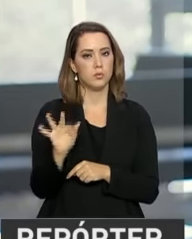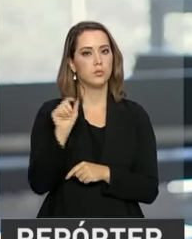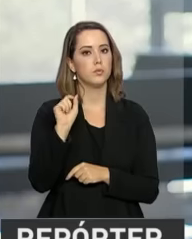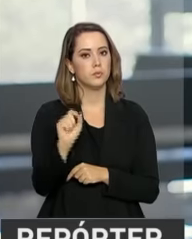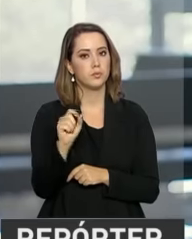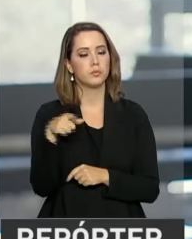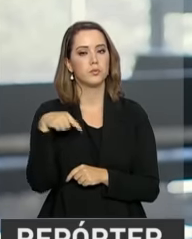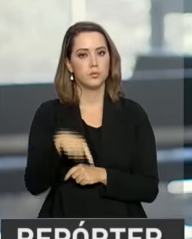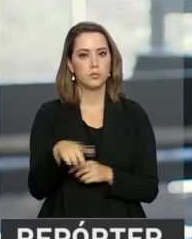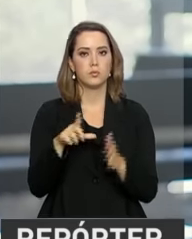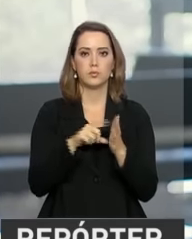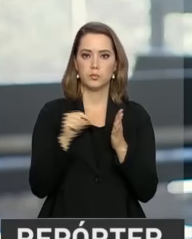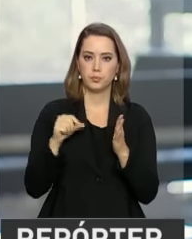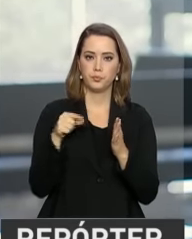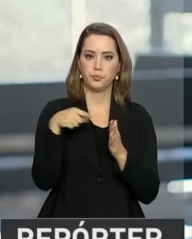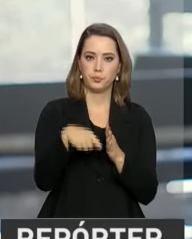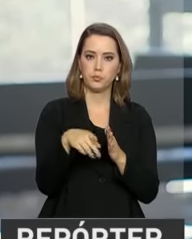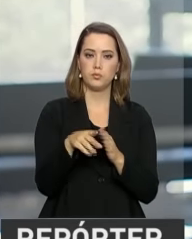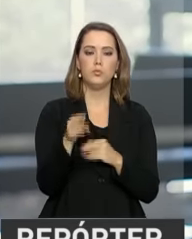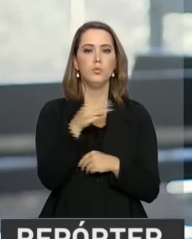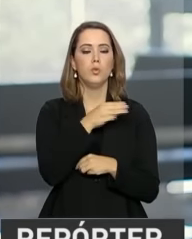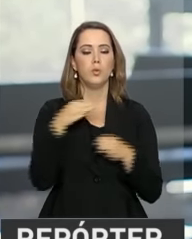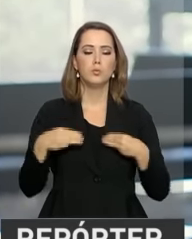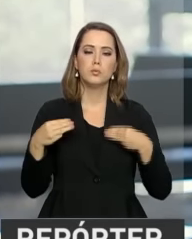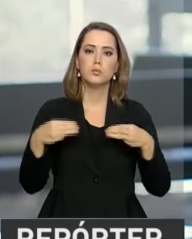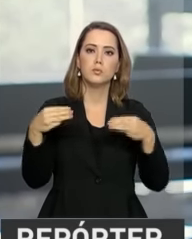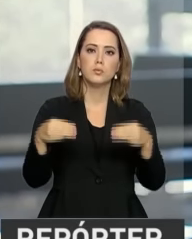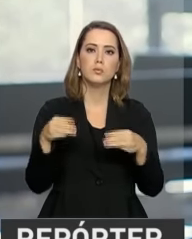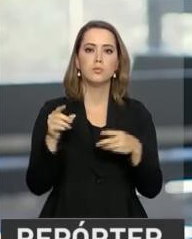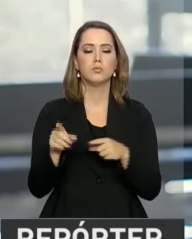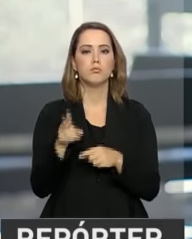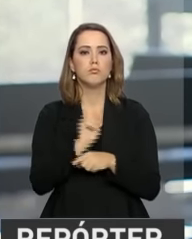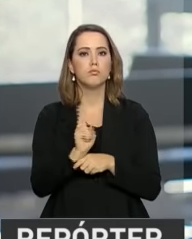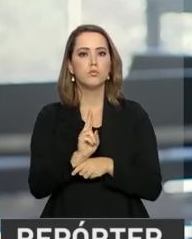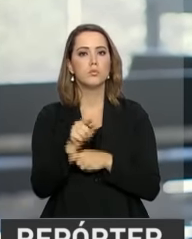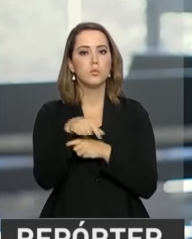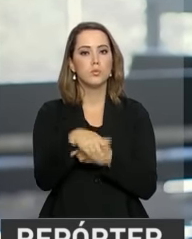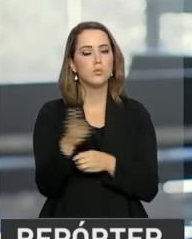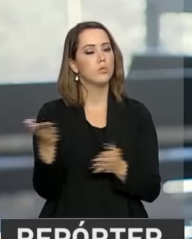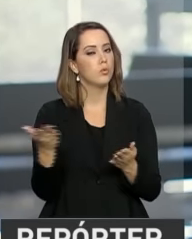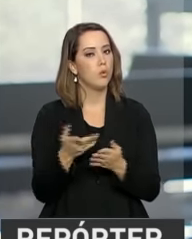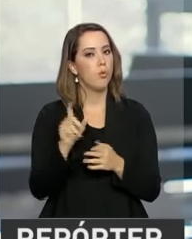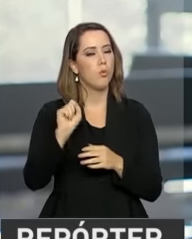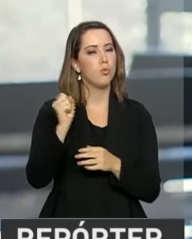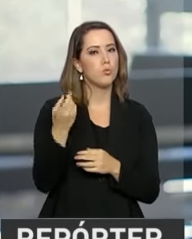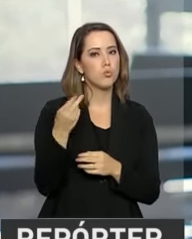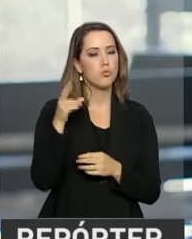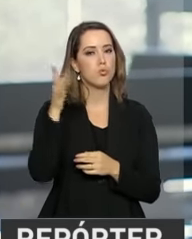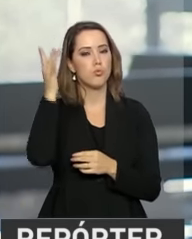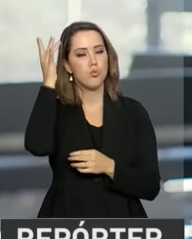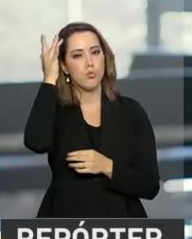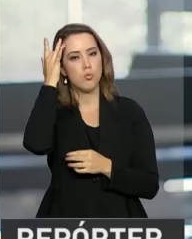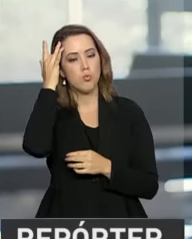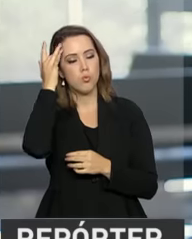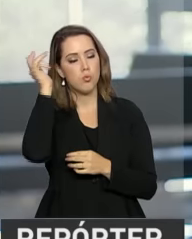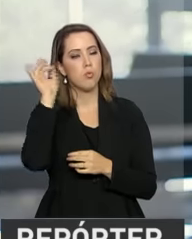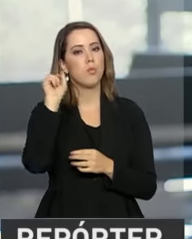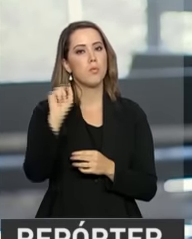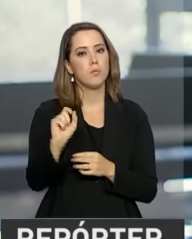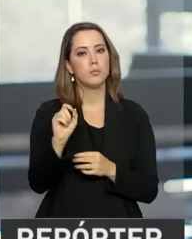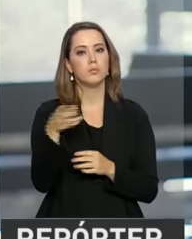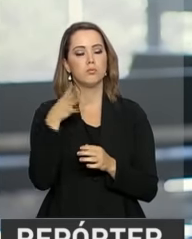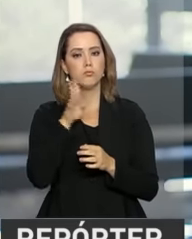e o ministro da integração nacional Élder Barbalho vistoria entre hoje e amanhã as obras de transposição do Rio São